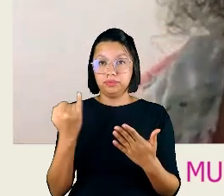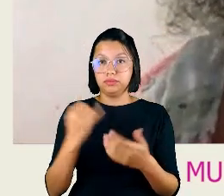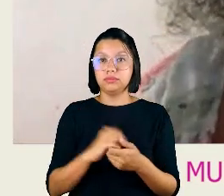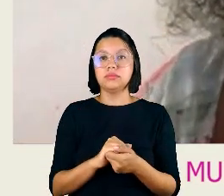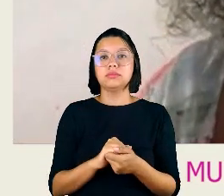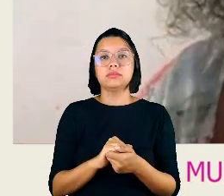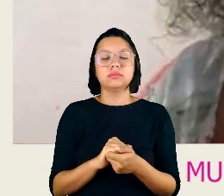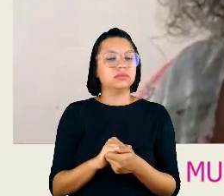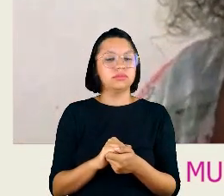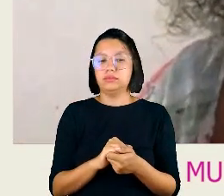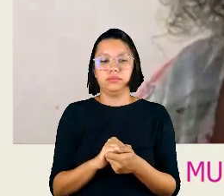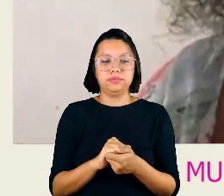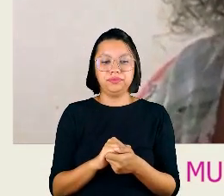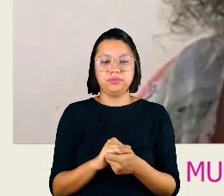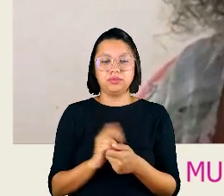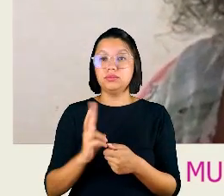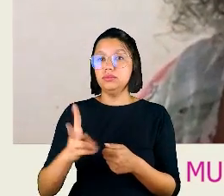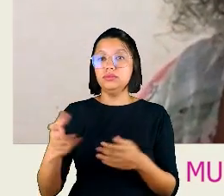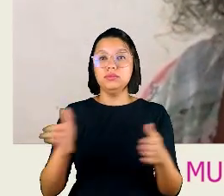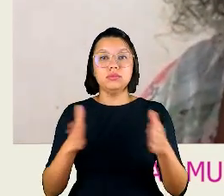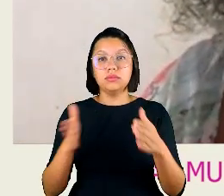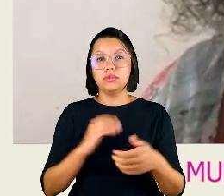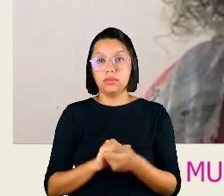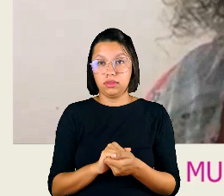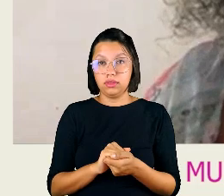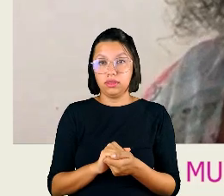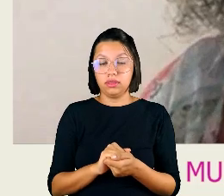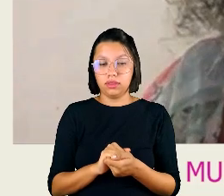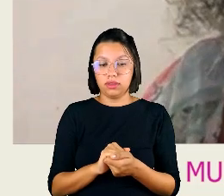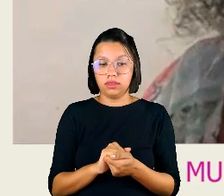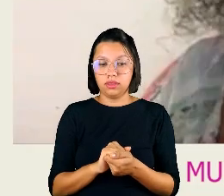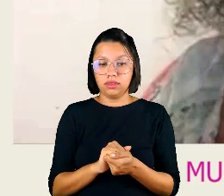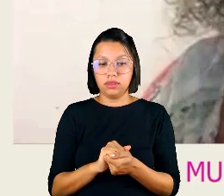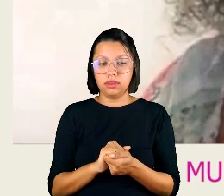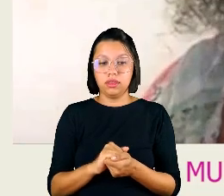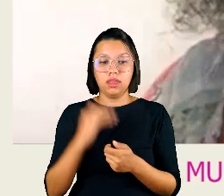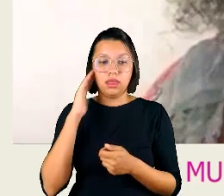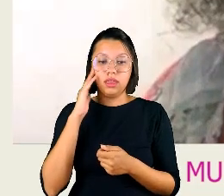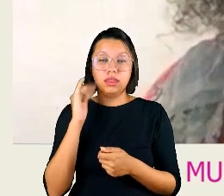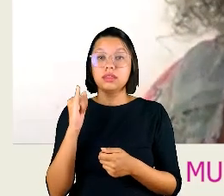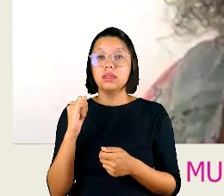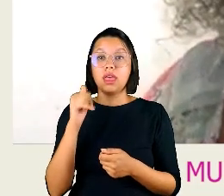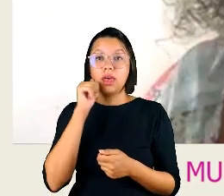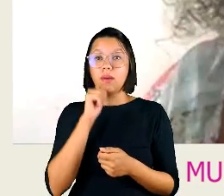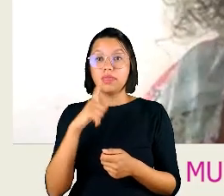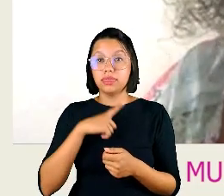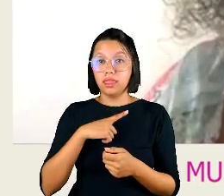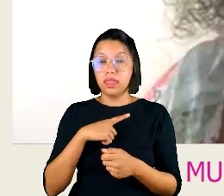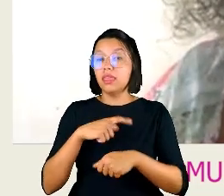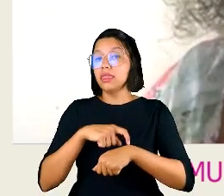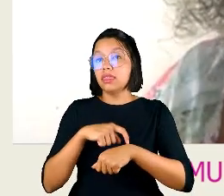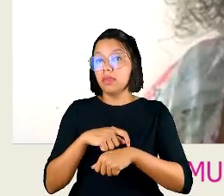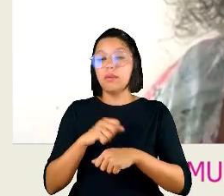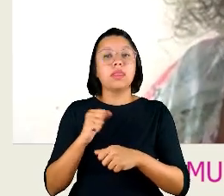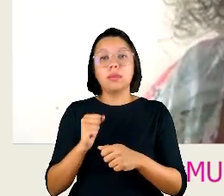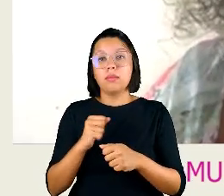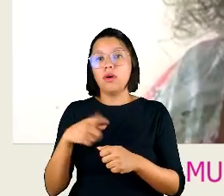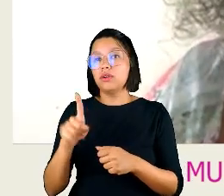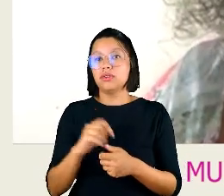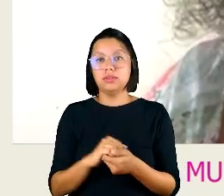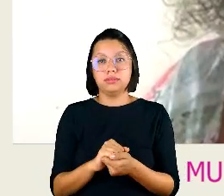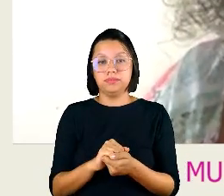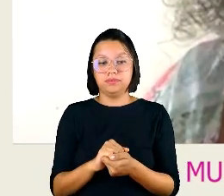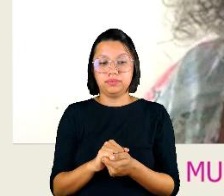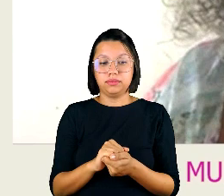esses espaços e entender que se a mulher tiver tempo, ela vai poder ir para trás dos